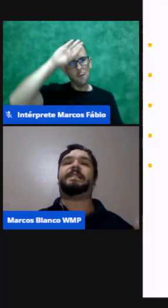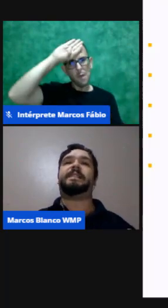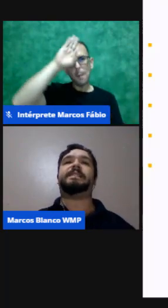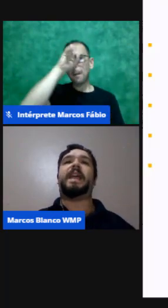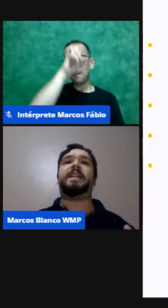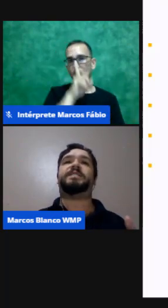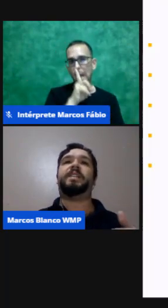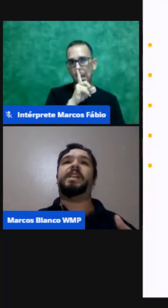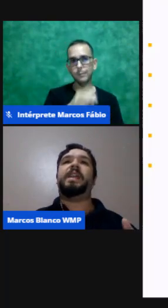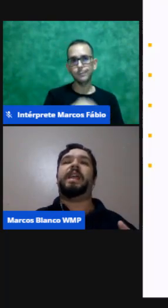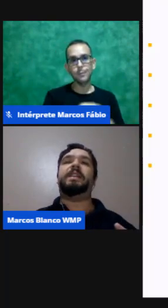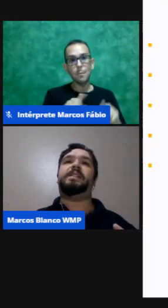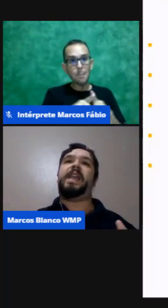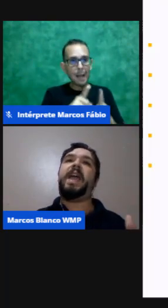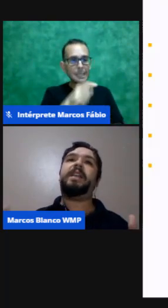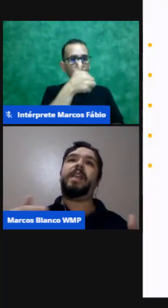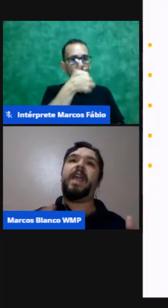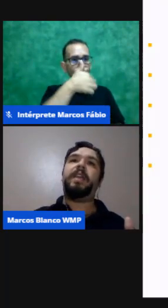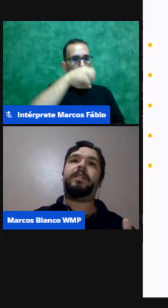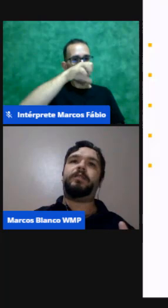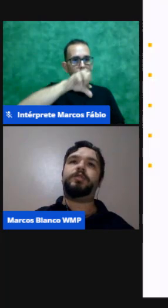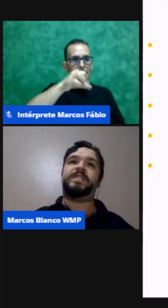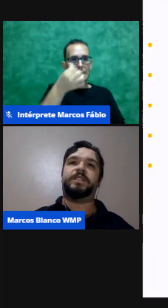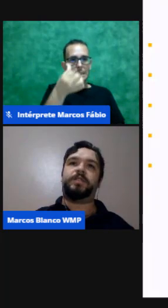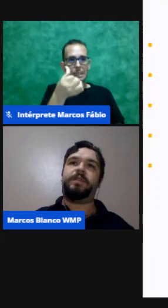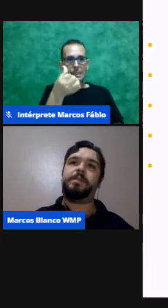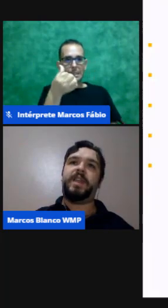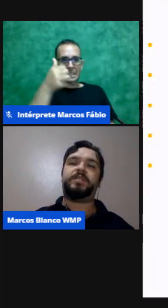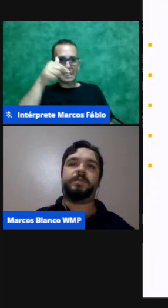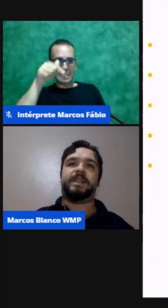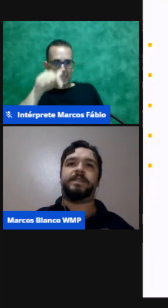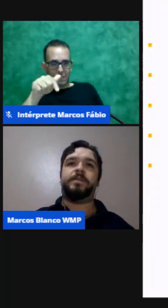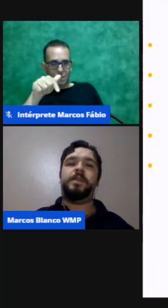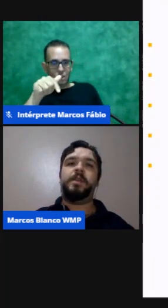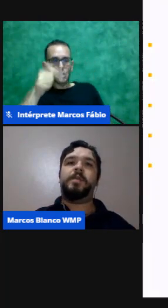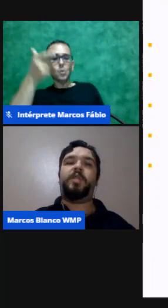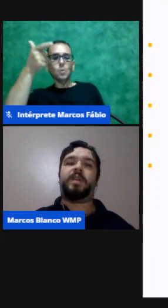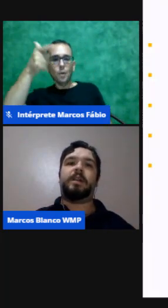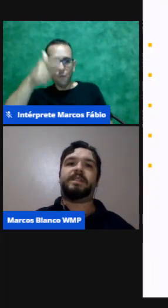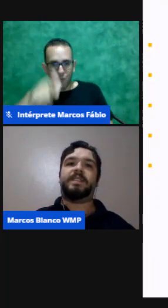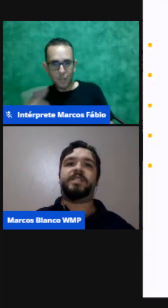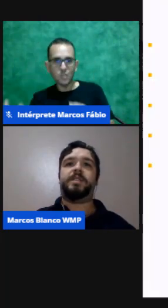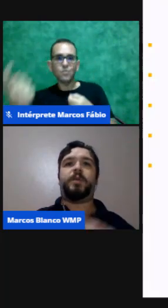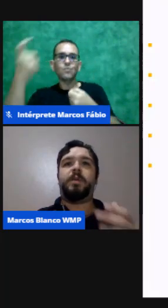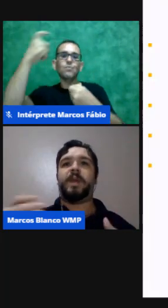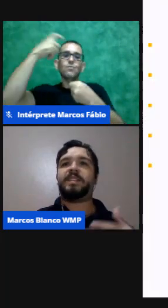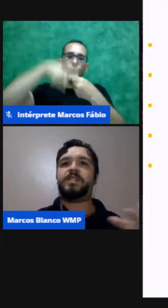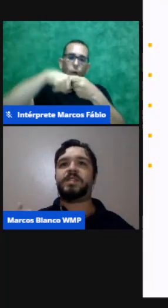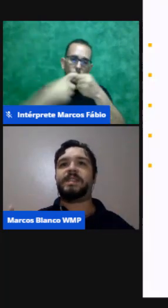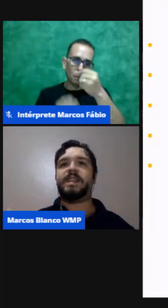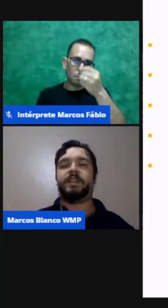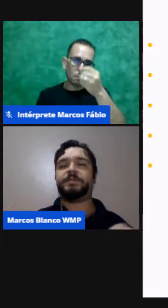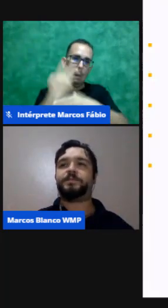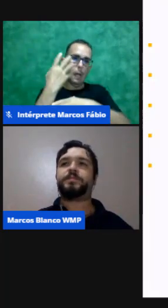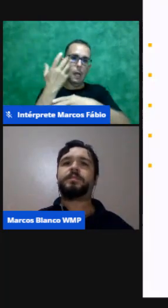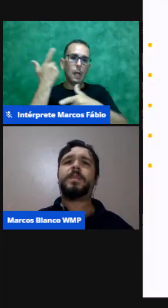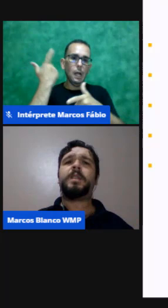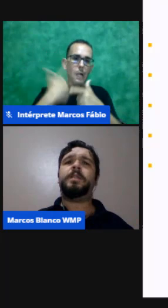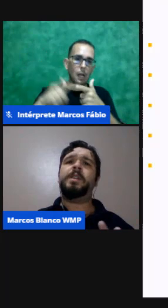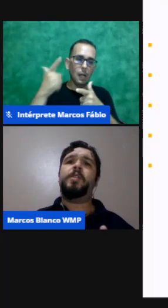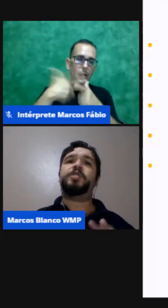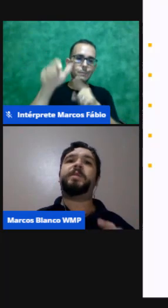em 1967, ele é reintroduzido novamente no Brasil por causa de problemáticas